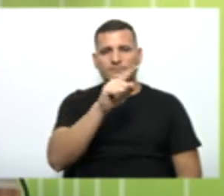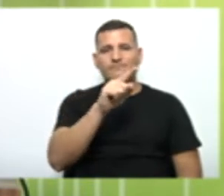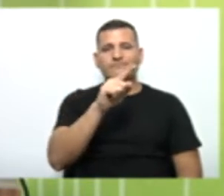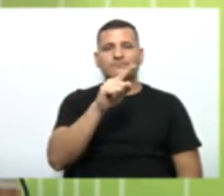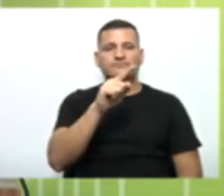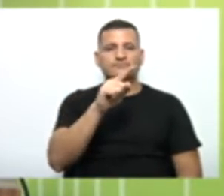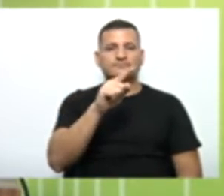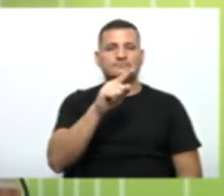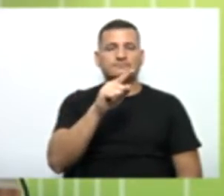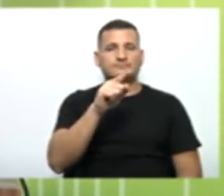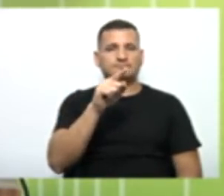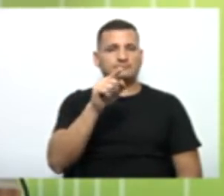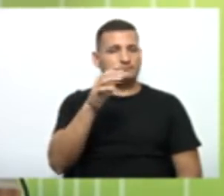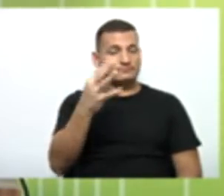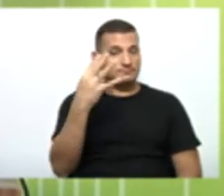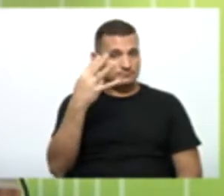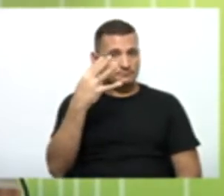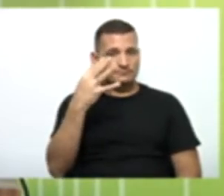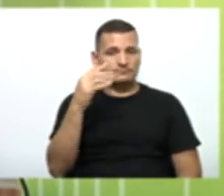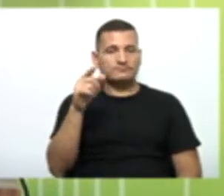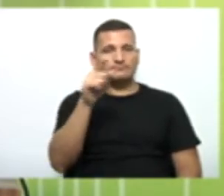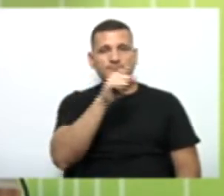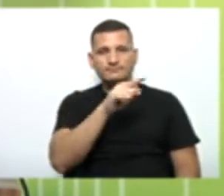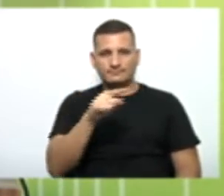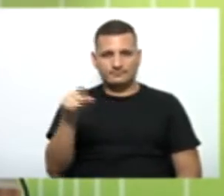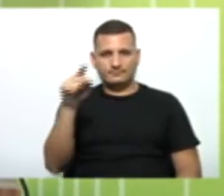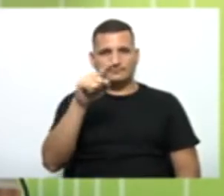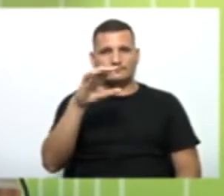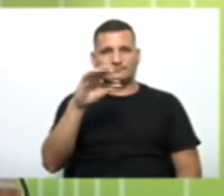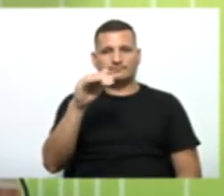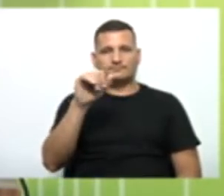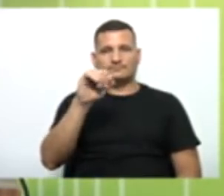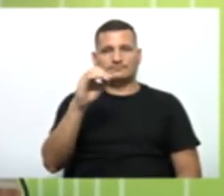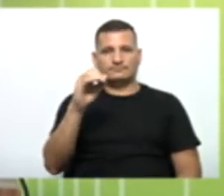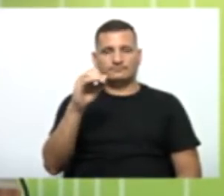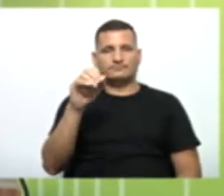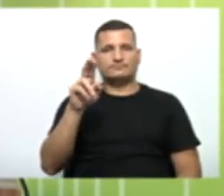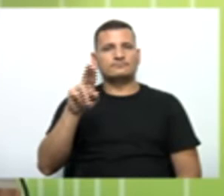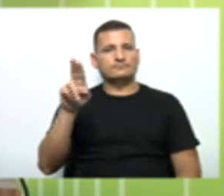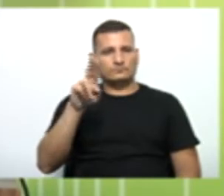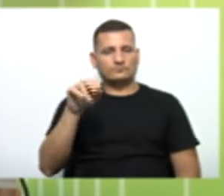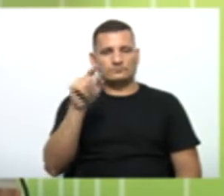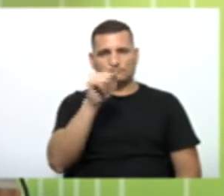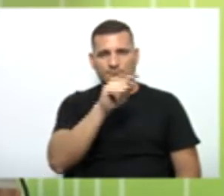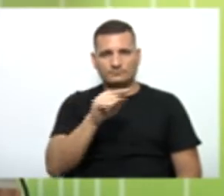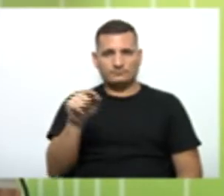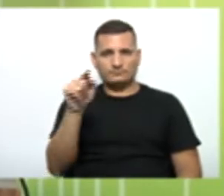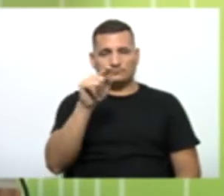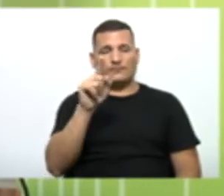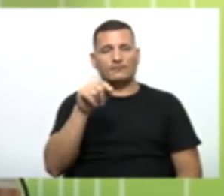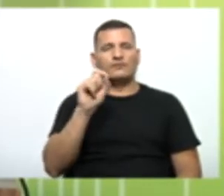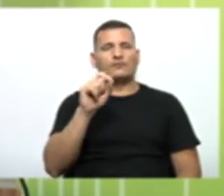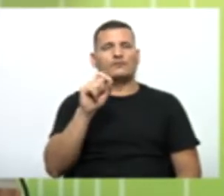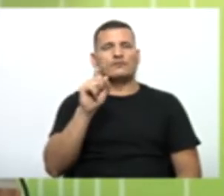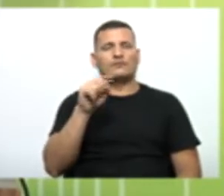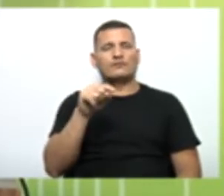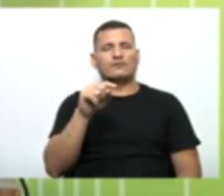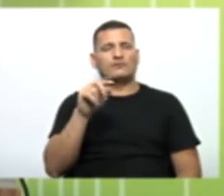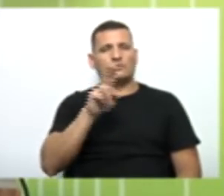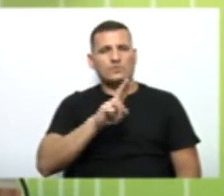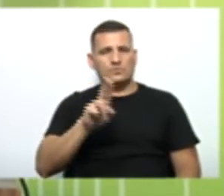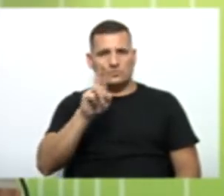uso, pessoal, já prestem atenção. Quando eu falar caso de uso agora, eu estou falando de uma funcionalidade, certo?